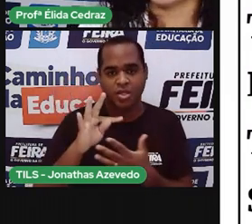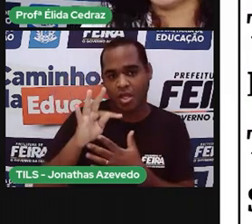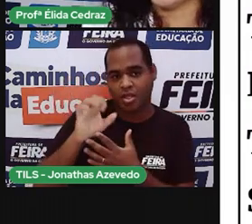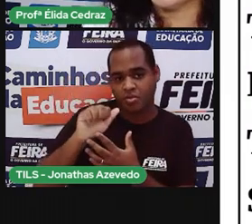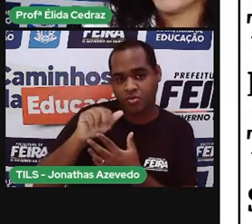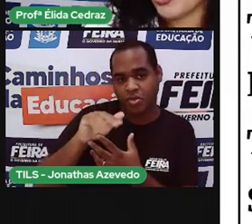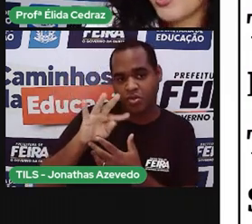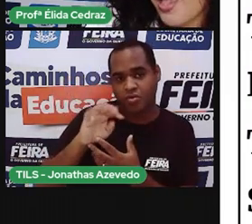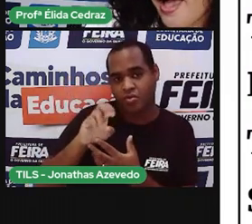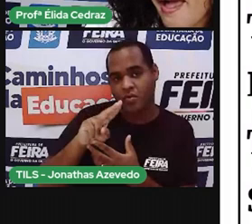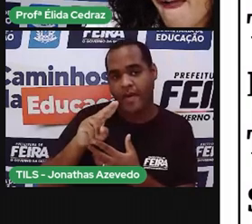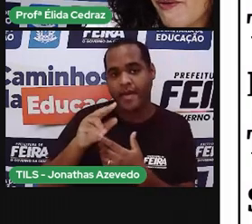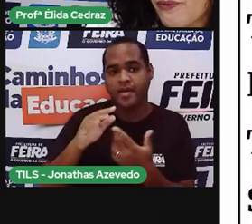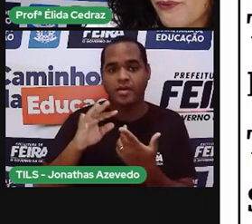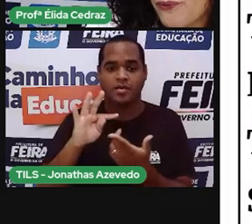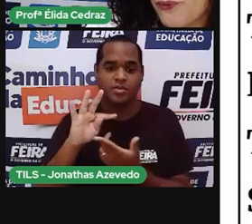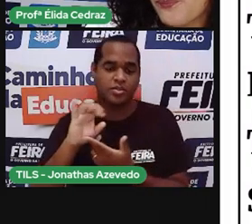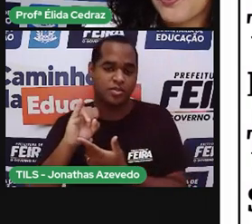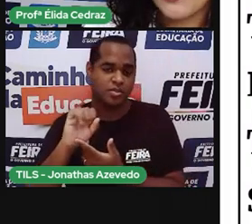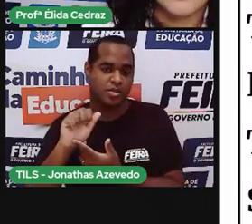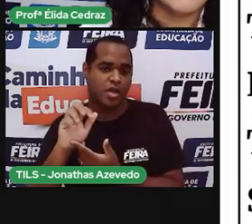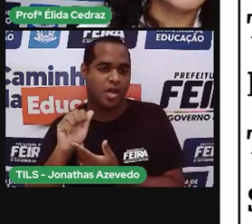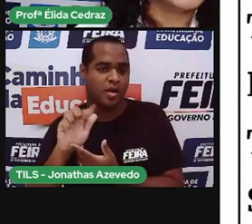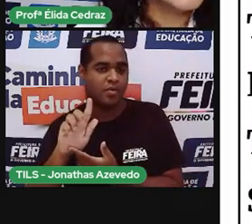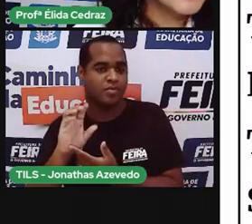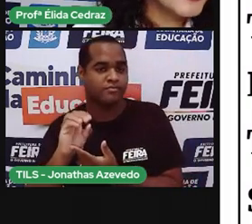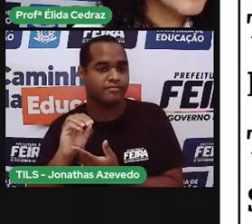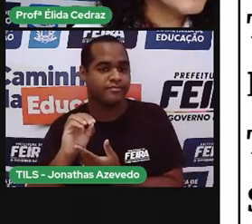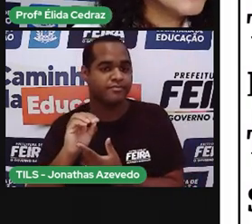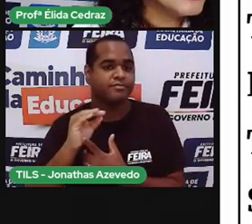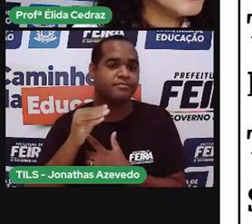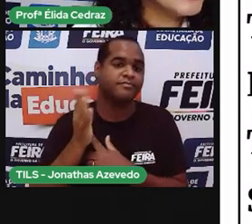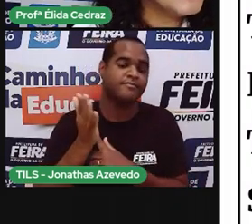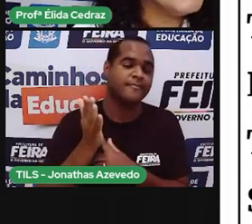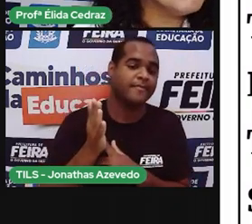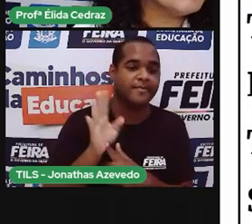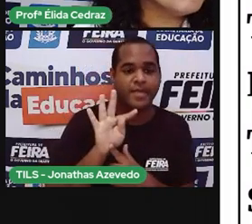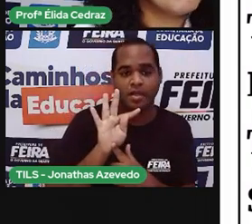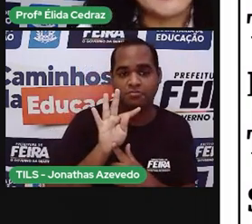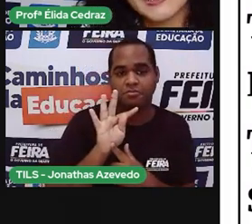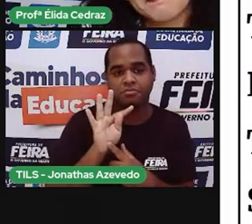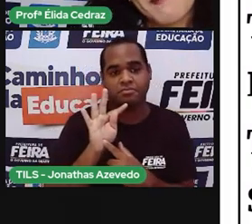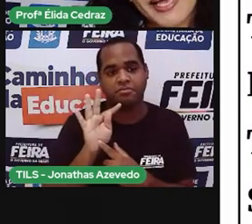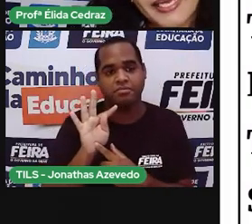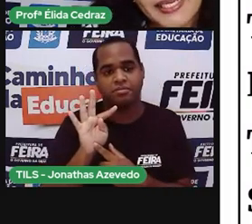ter dito Tiago pedir